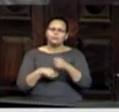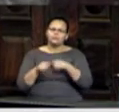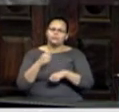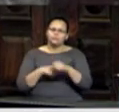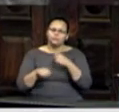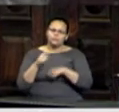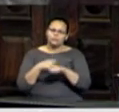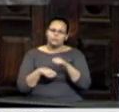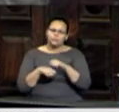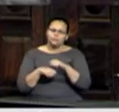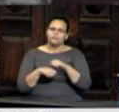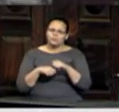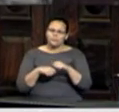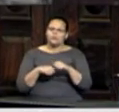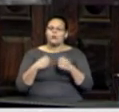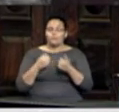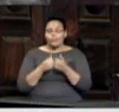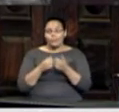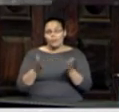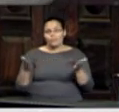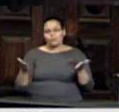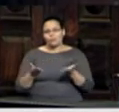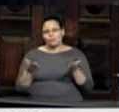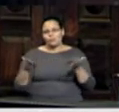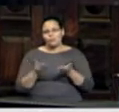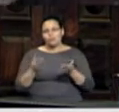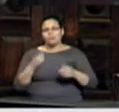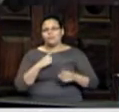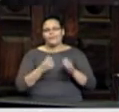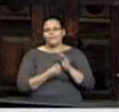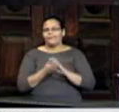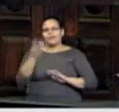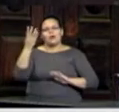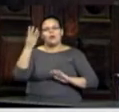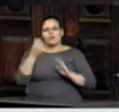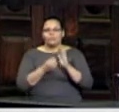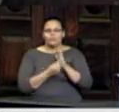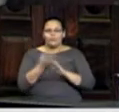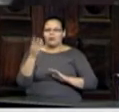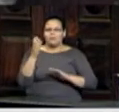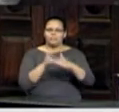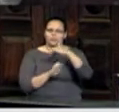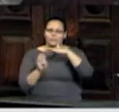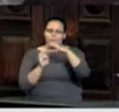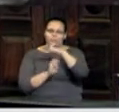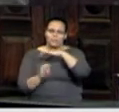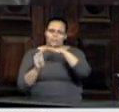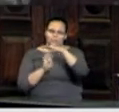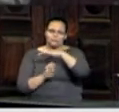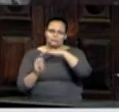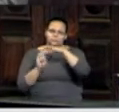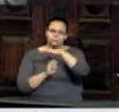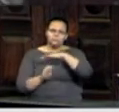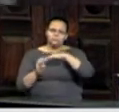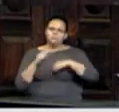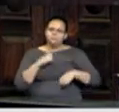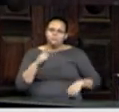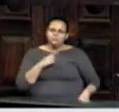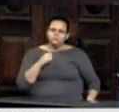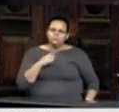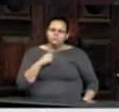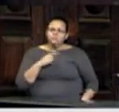forma? E aí começa agora, lá tem várias agências, várias empresas prestadoras de serviços. Tem o